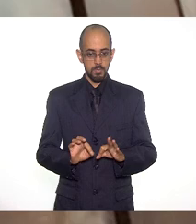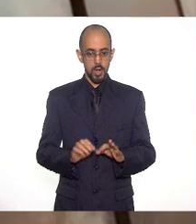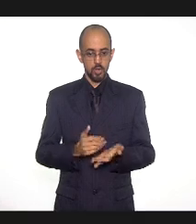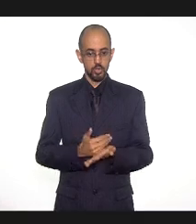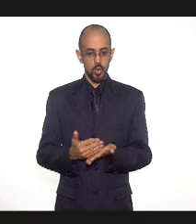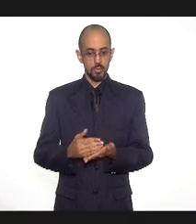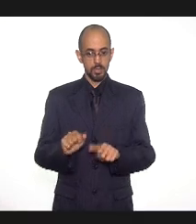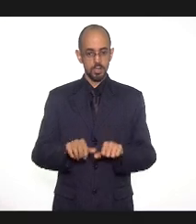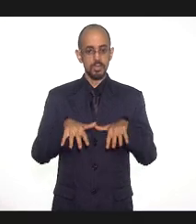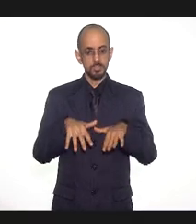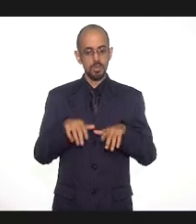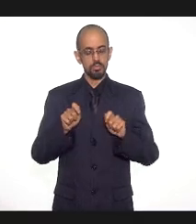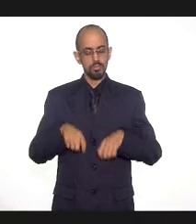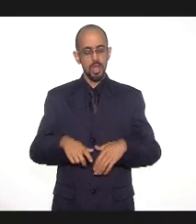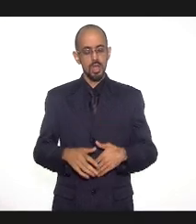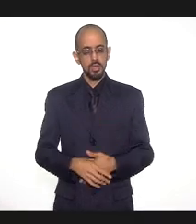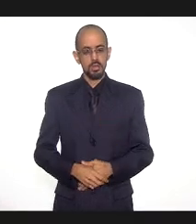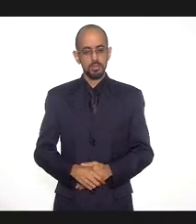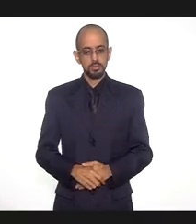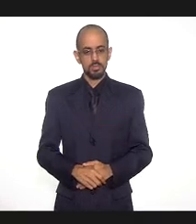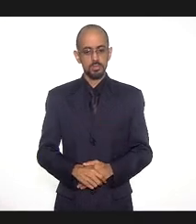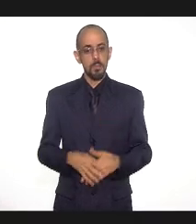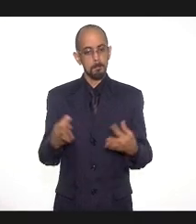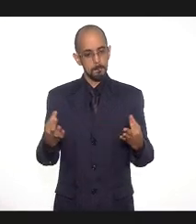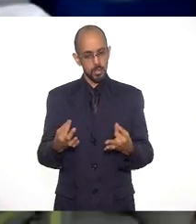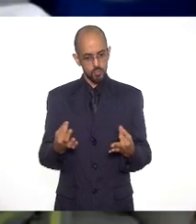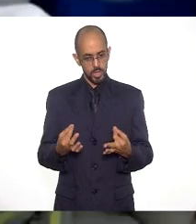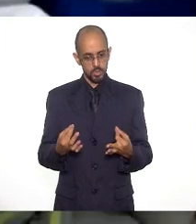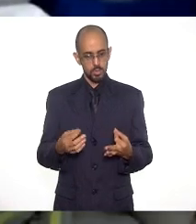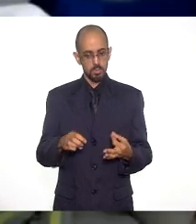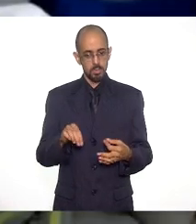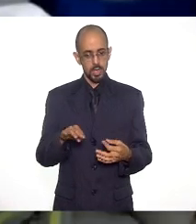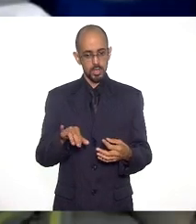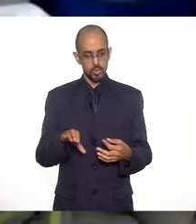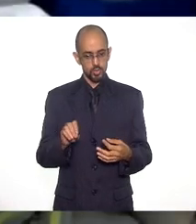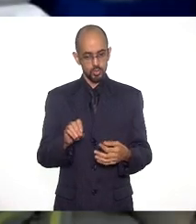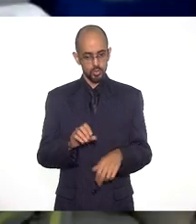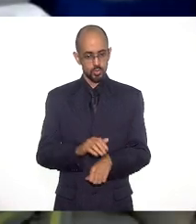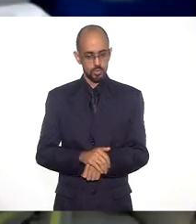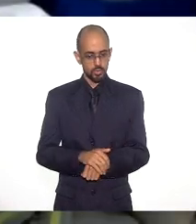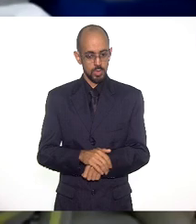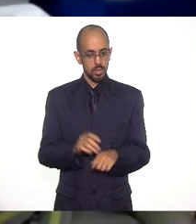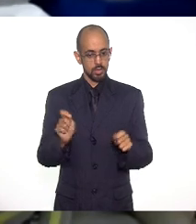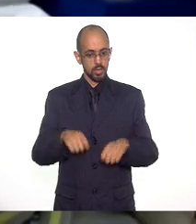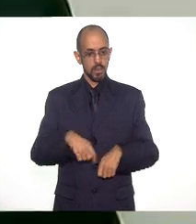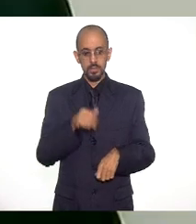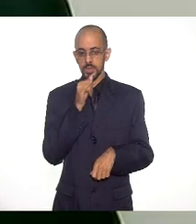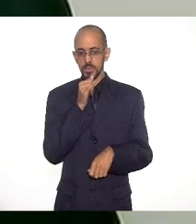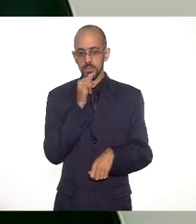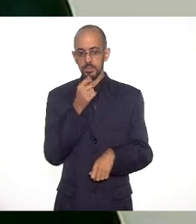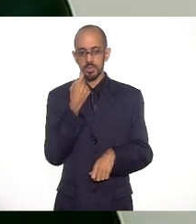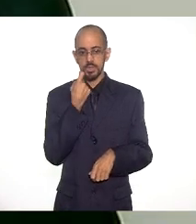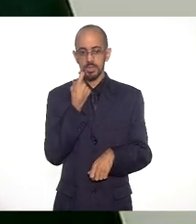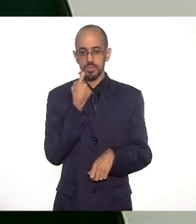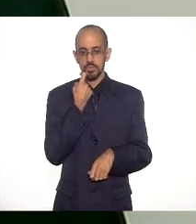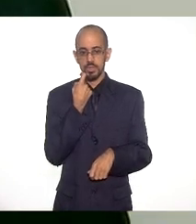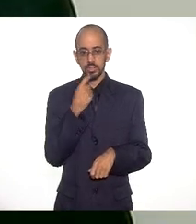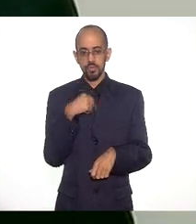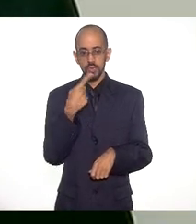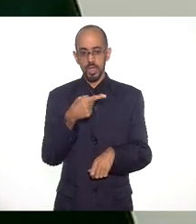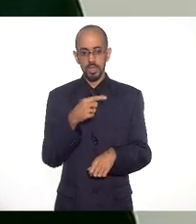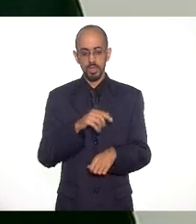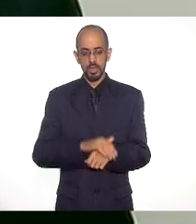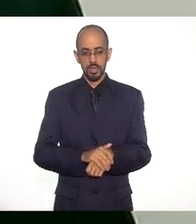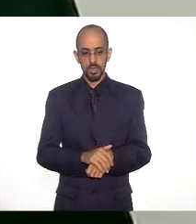Está feito. Perfeito, Márcio. E aí a gente pode tentar botar na pauta na terça-feira que vem, por exemplo. Não dá para votar amanhã. Vamos trabalhar para